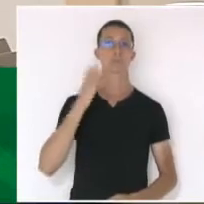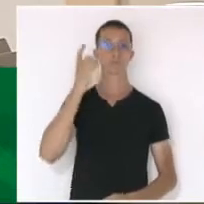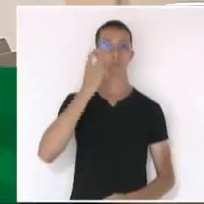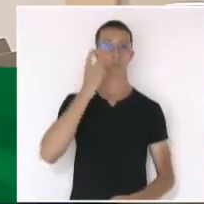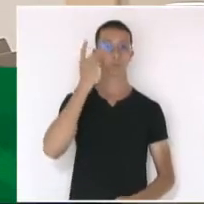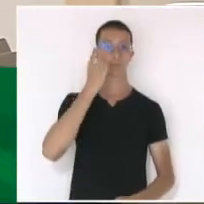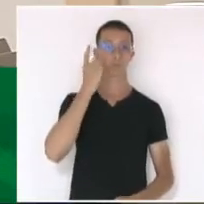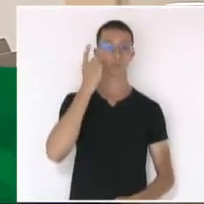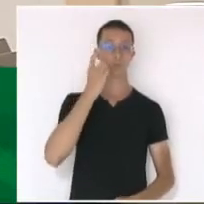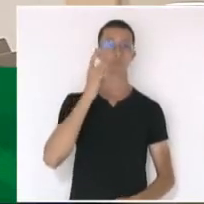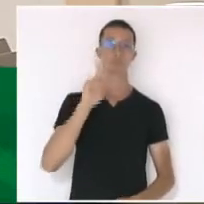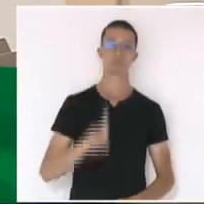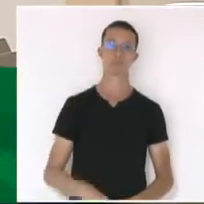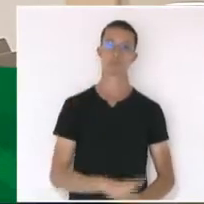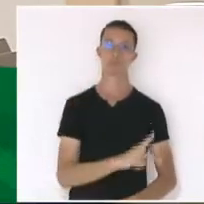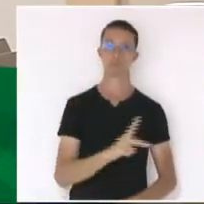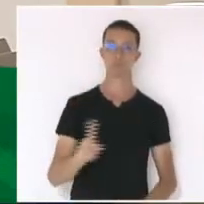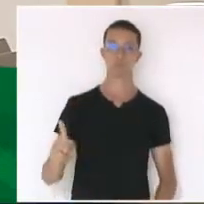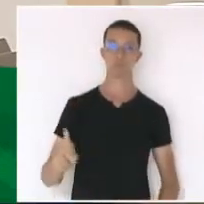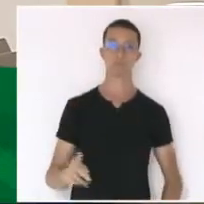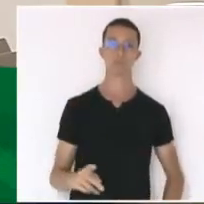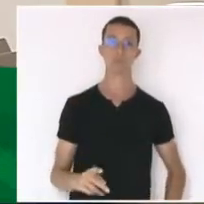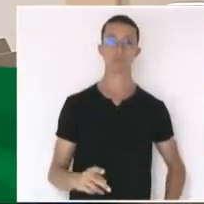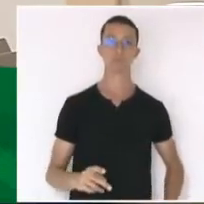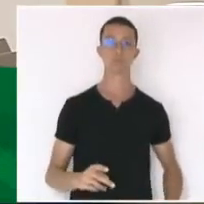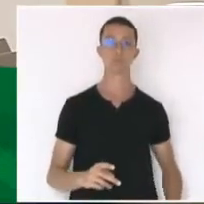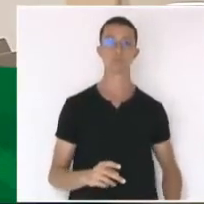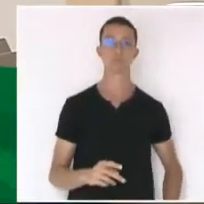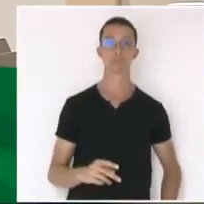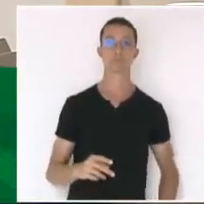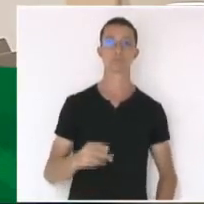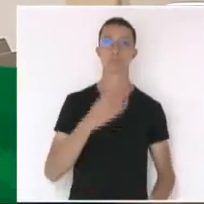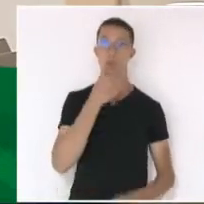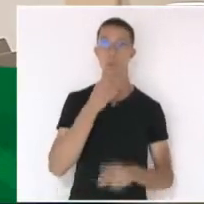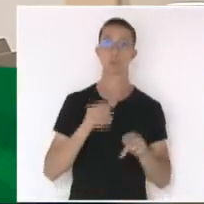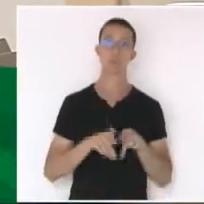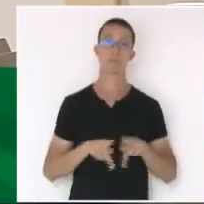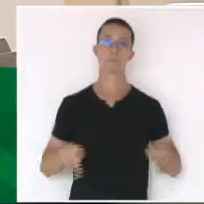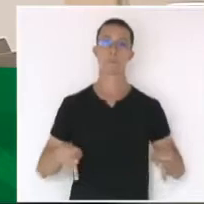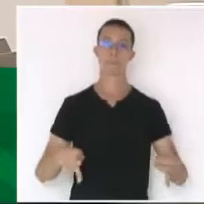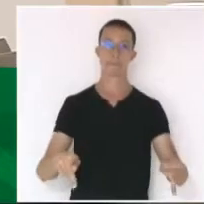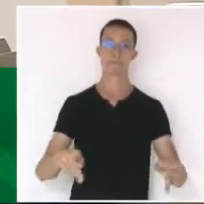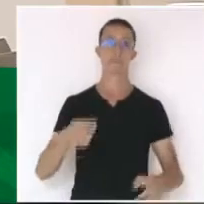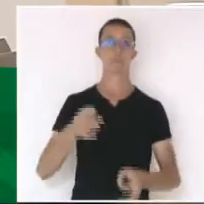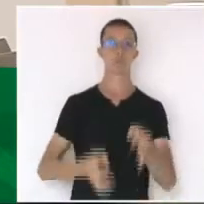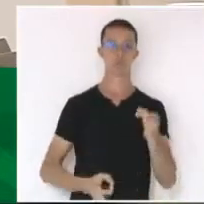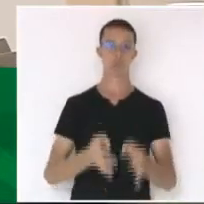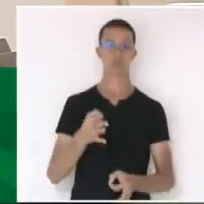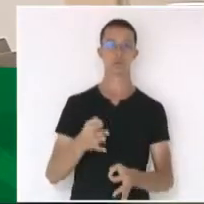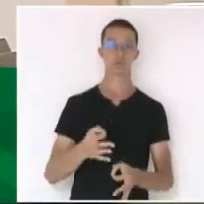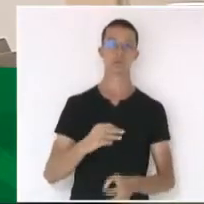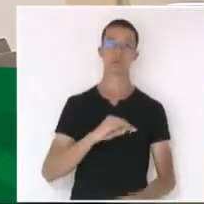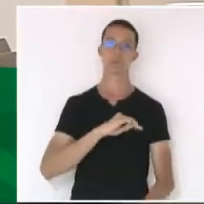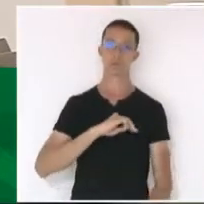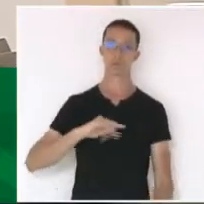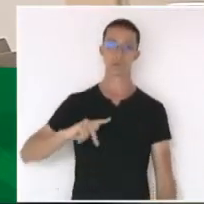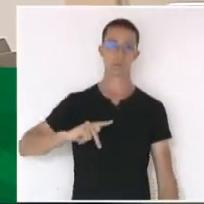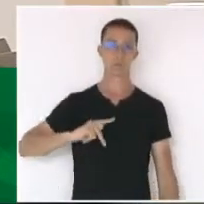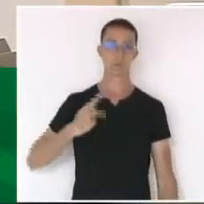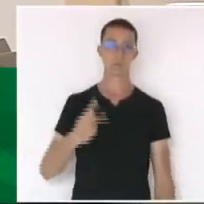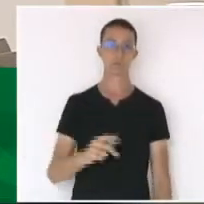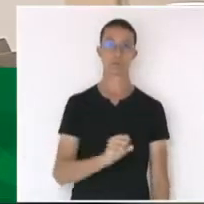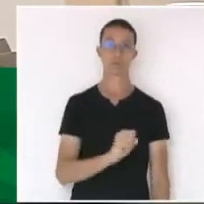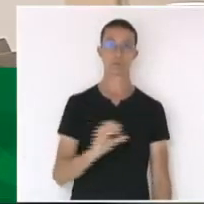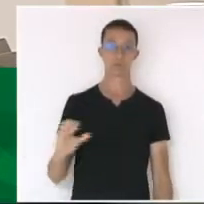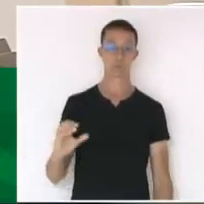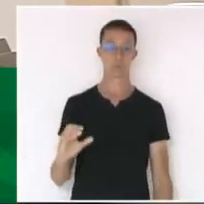e Estadual Padre Pedro baldissera Excelentíssimo Senhor Procurador de Justiça do Ministério Público de Santa Catarina Doutor